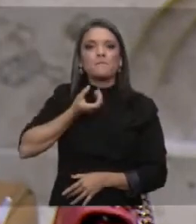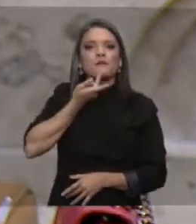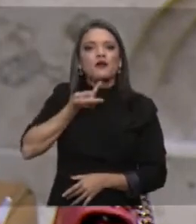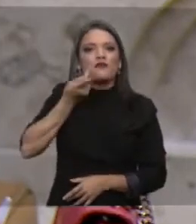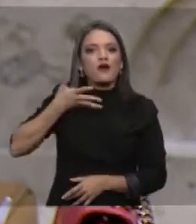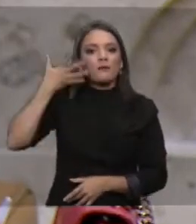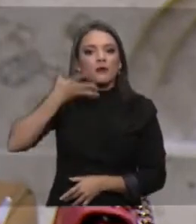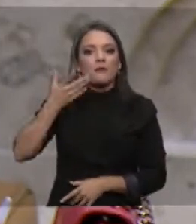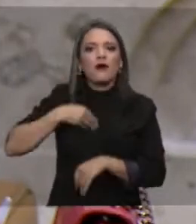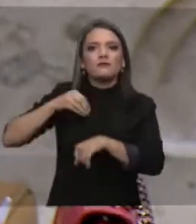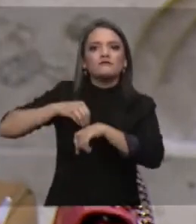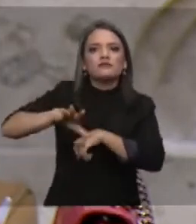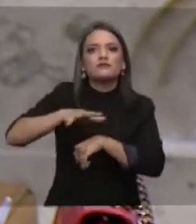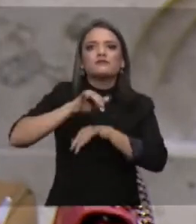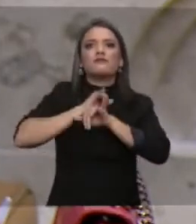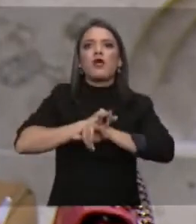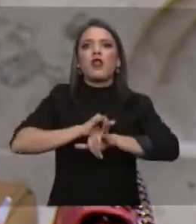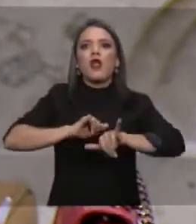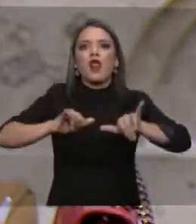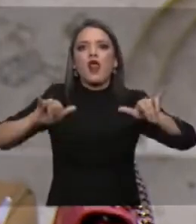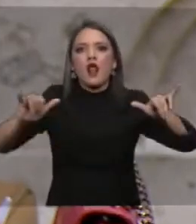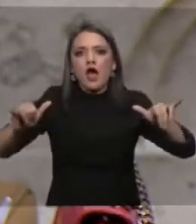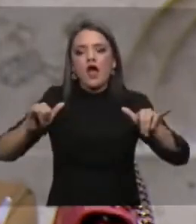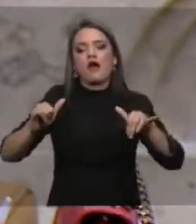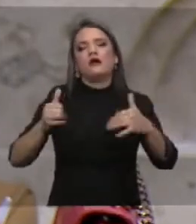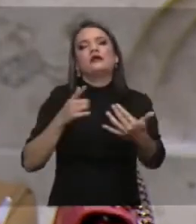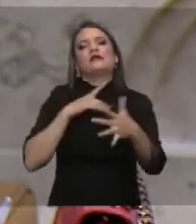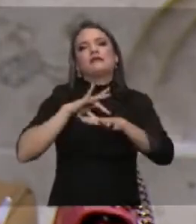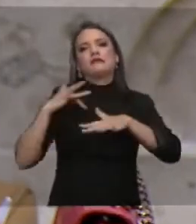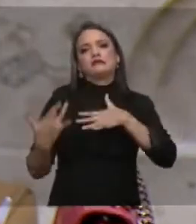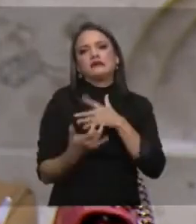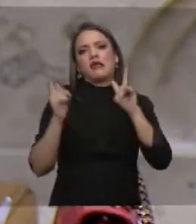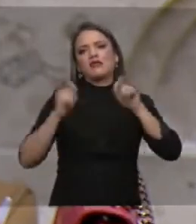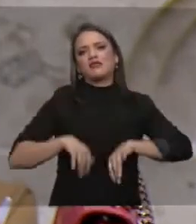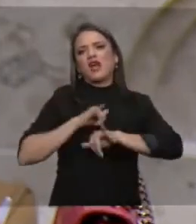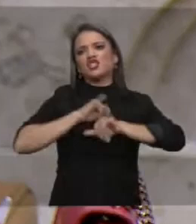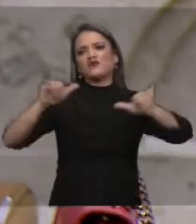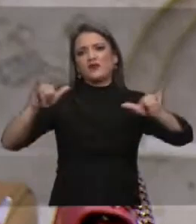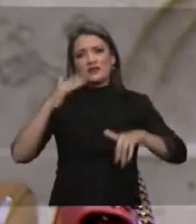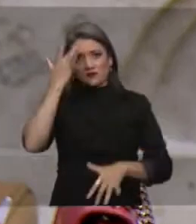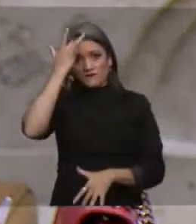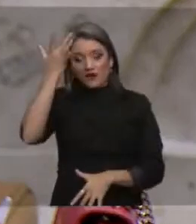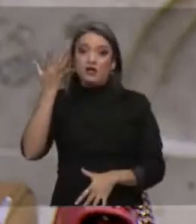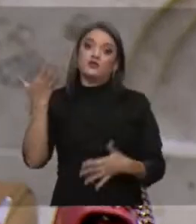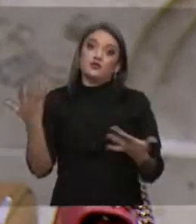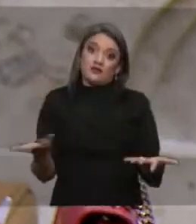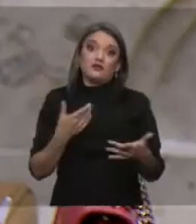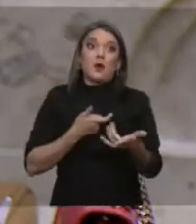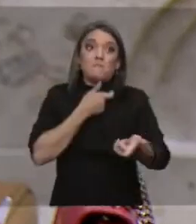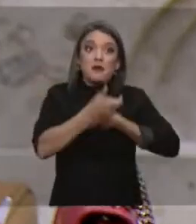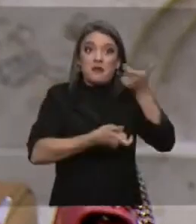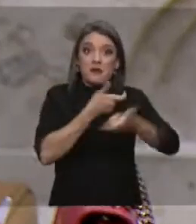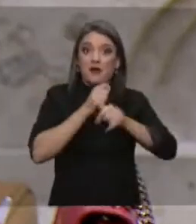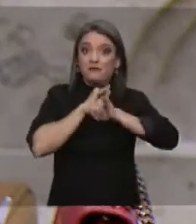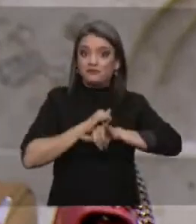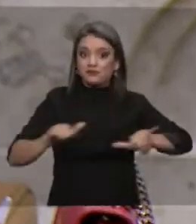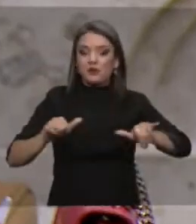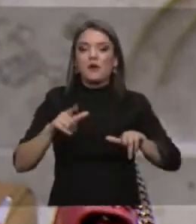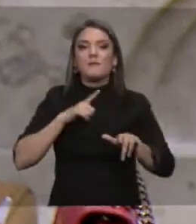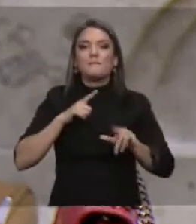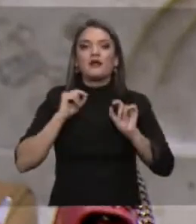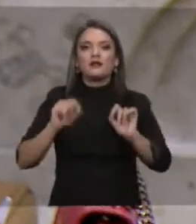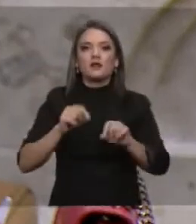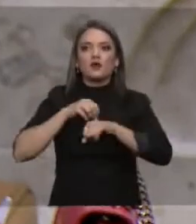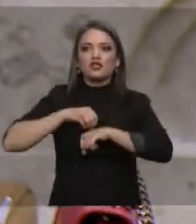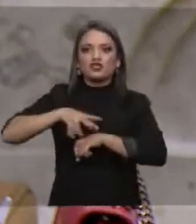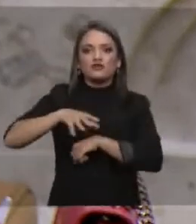veiculado por meio de comunicação que facilitava a divulgação das ofensas, a fim de assegurar que chegassem ao